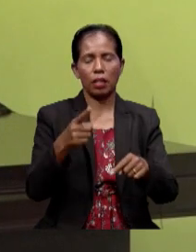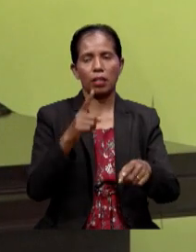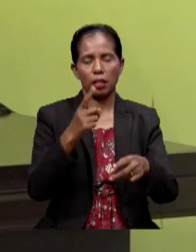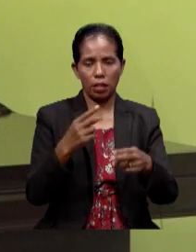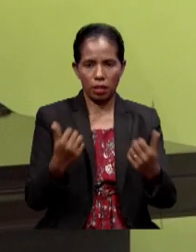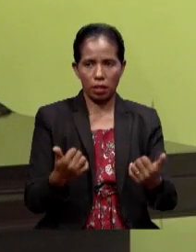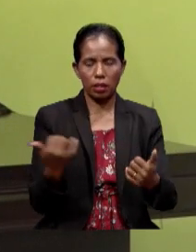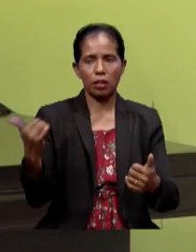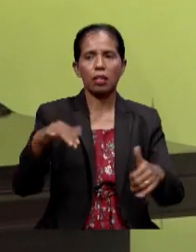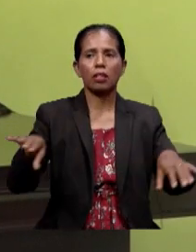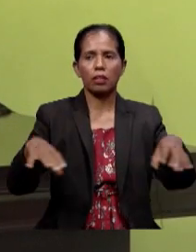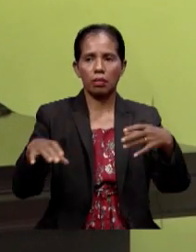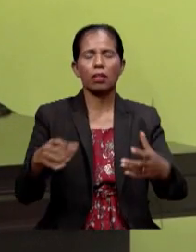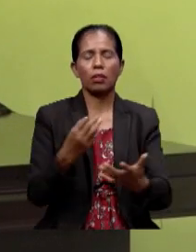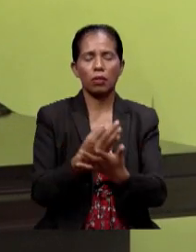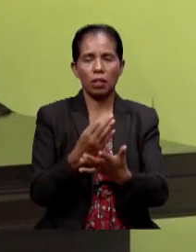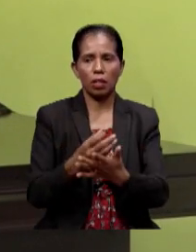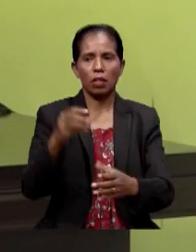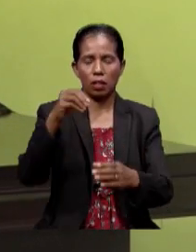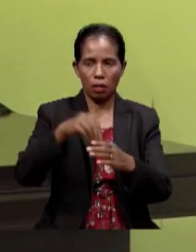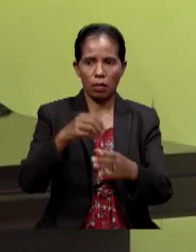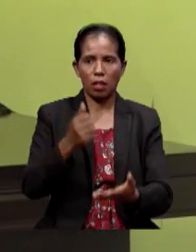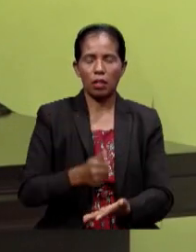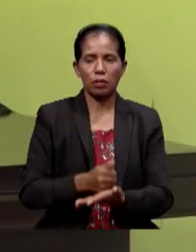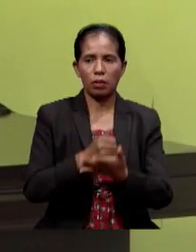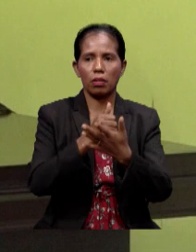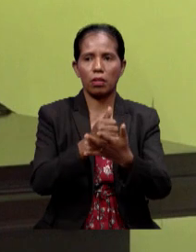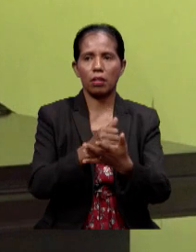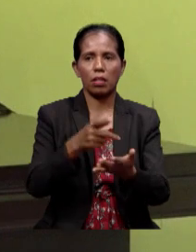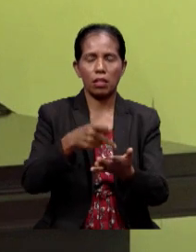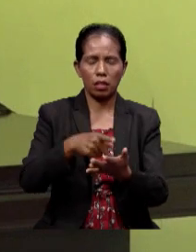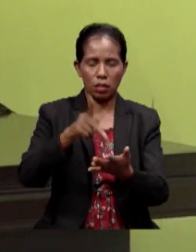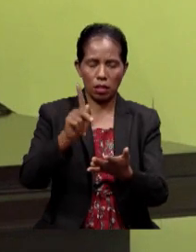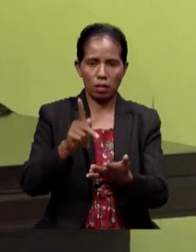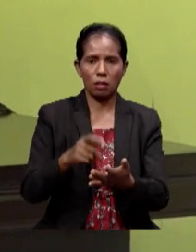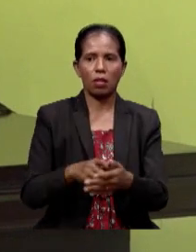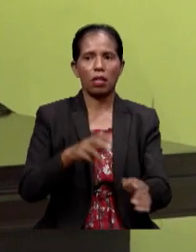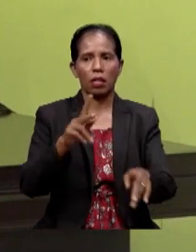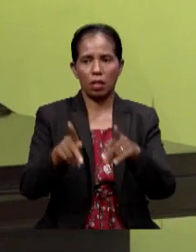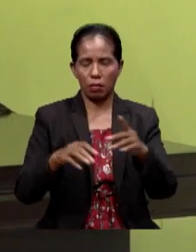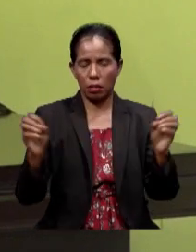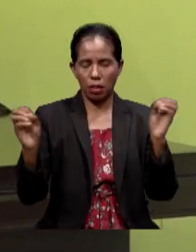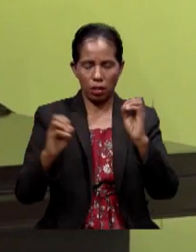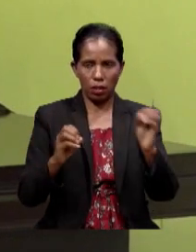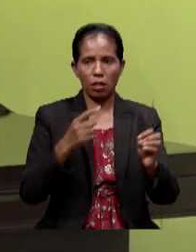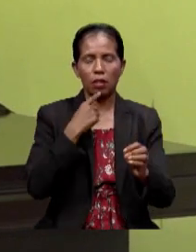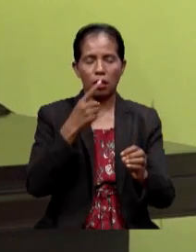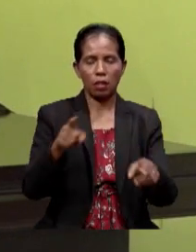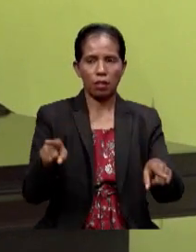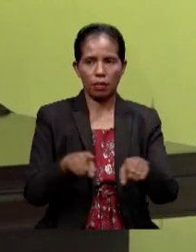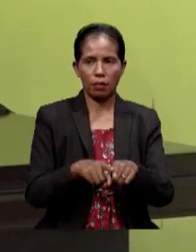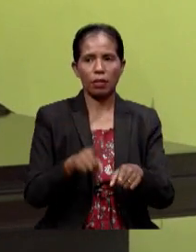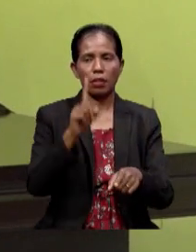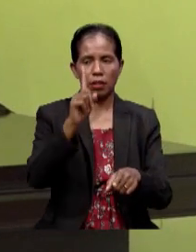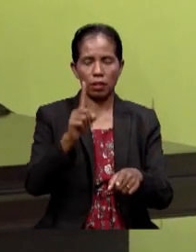o serviço receita isso não tamo nem ajuda, incluímos os salários também. Então, é uma nesla é moral bem ira de anjo também. E de